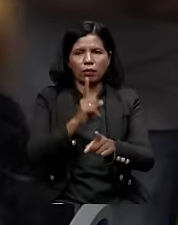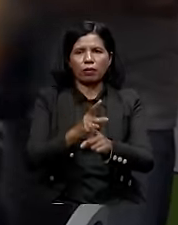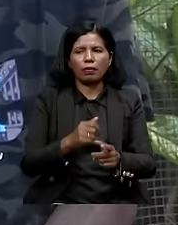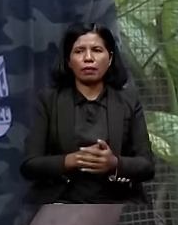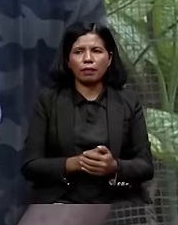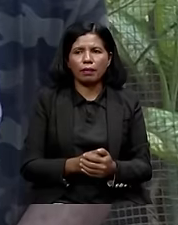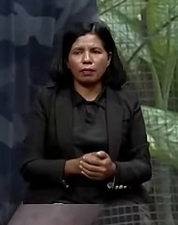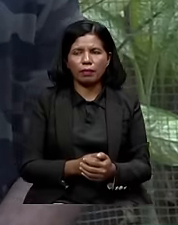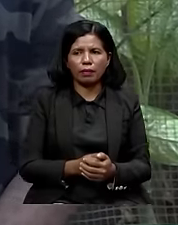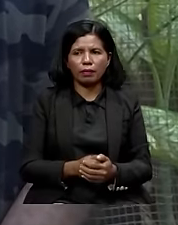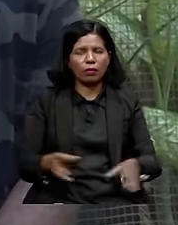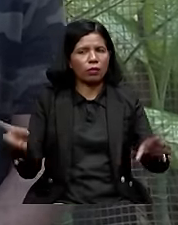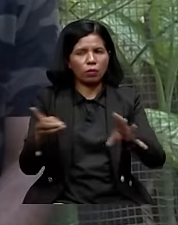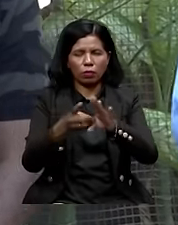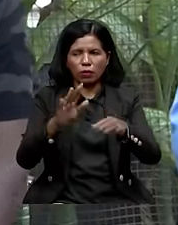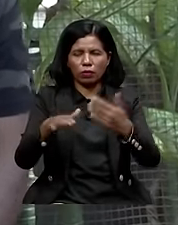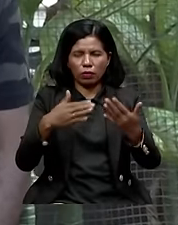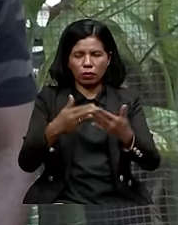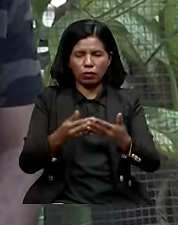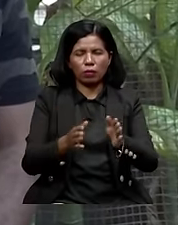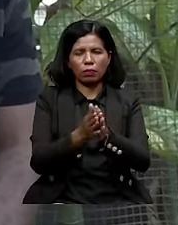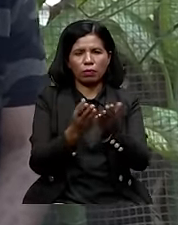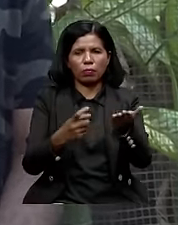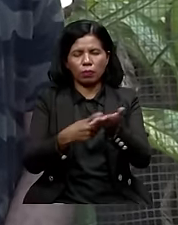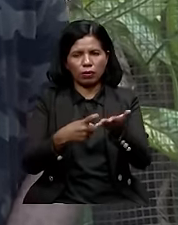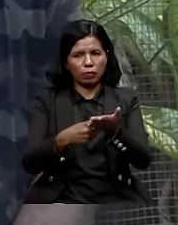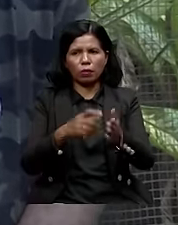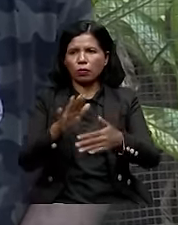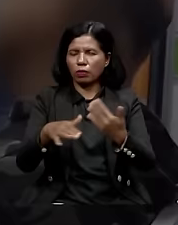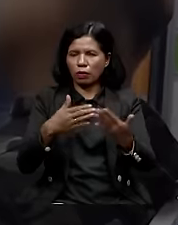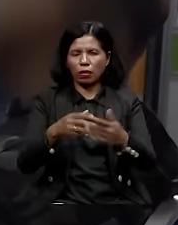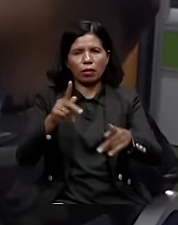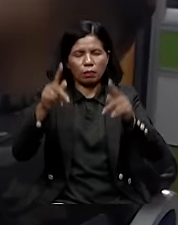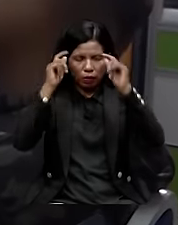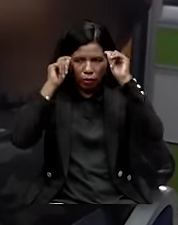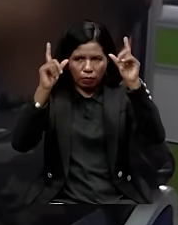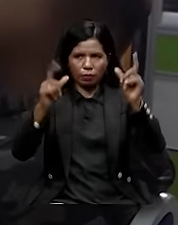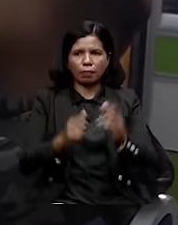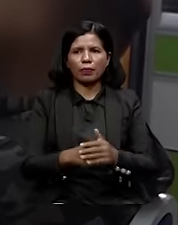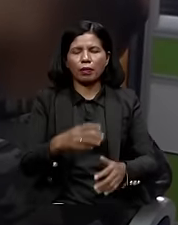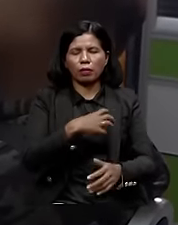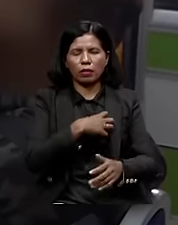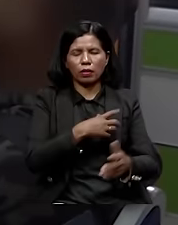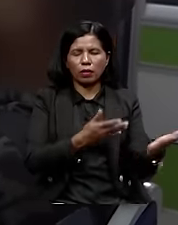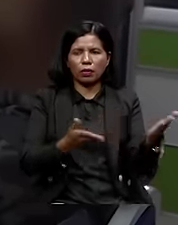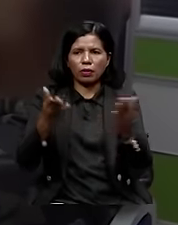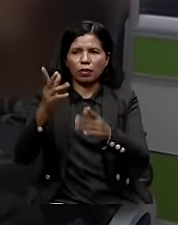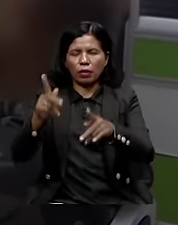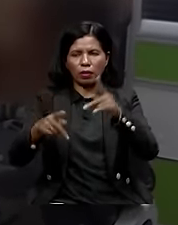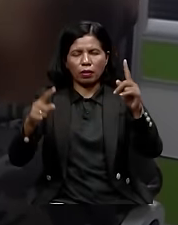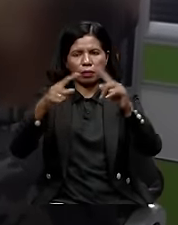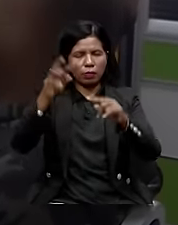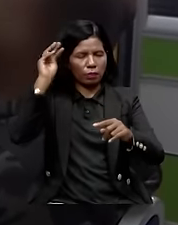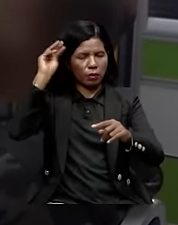Rone documento hotu ninia pasaporte hotu nia ema Timor. Polisia Migrasaun lori ona Sidadaun refere ba